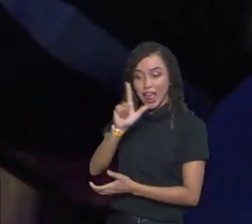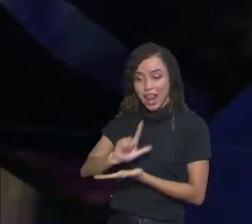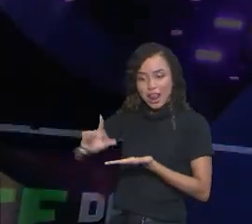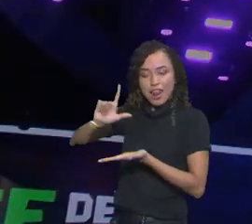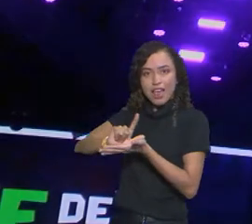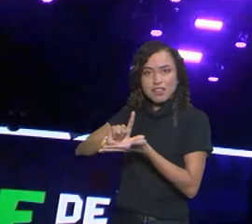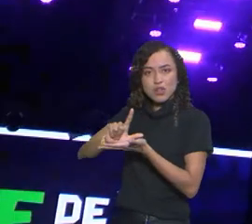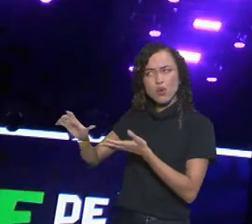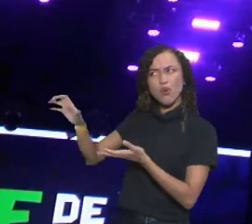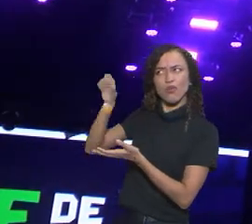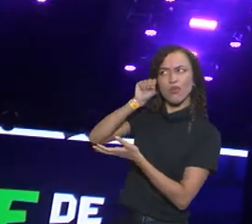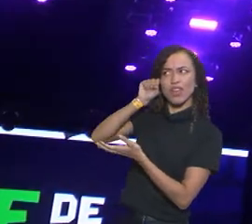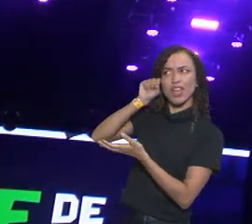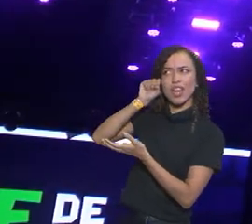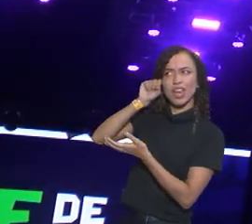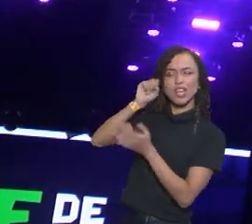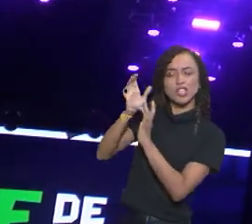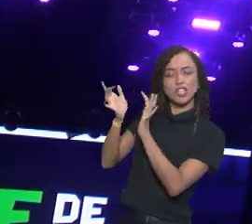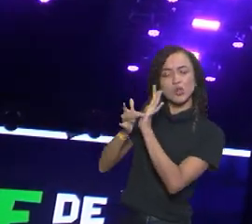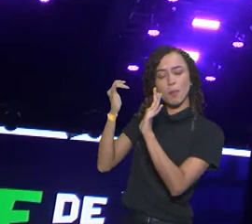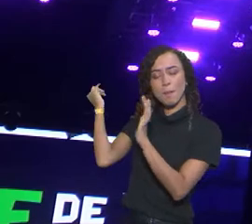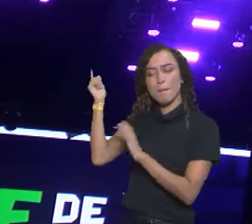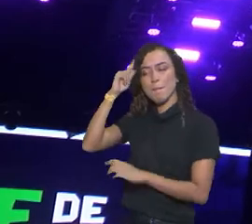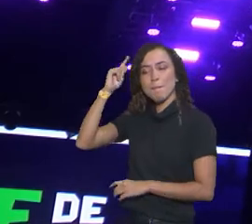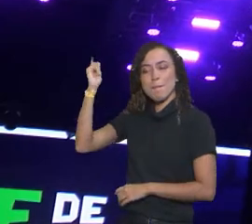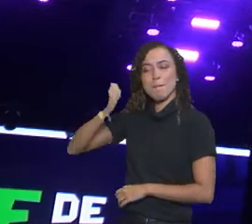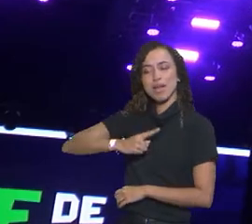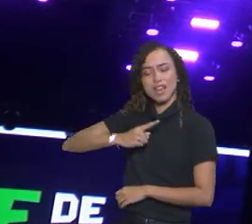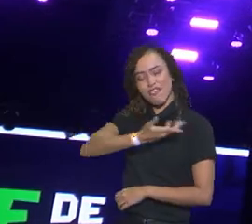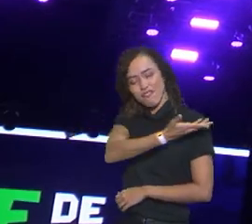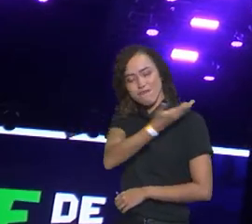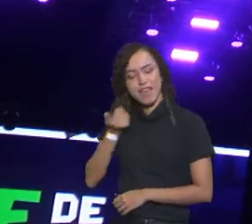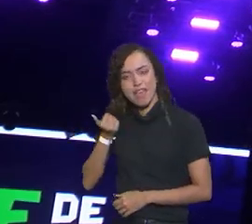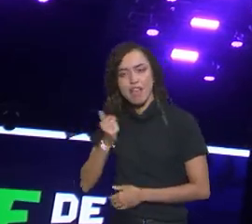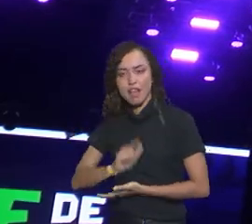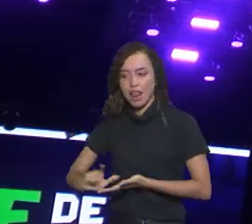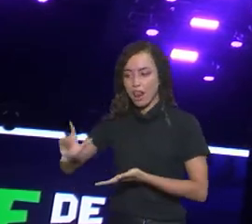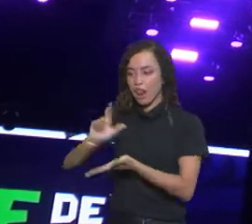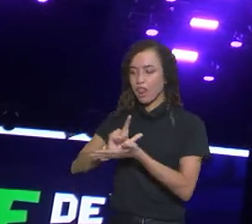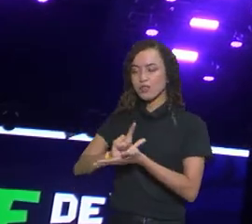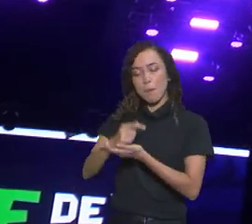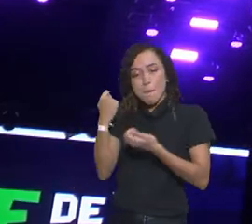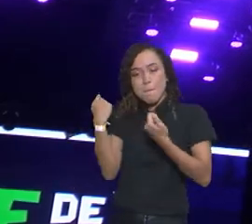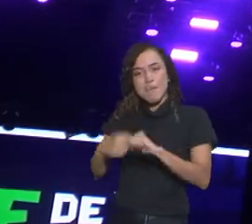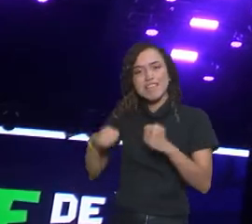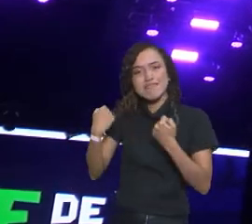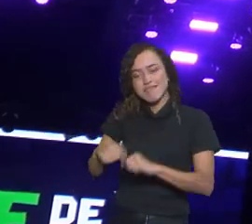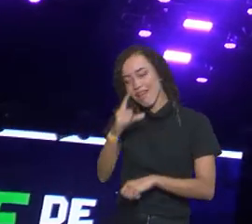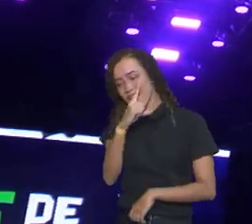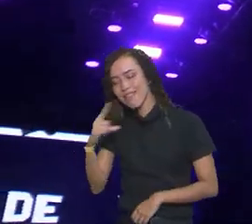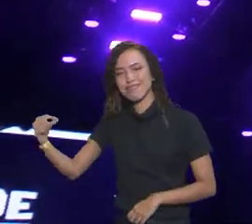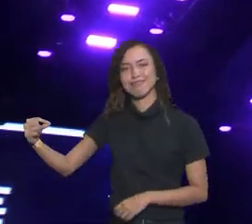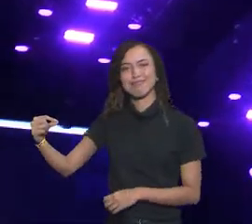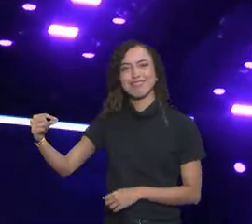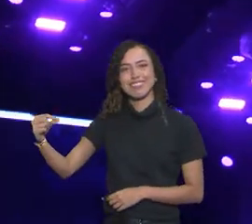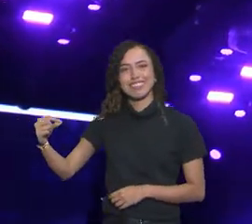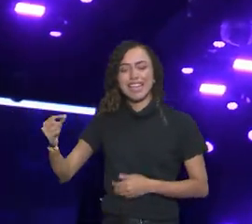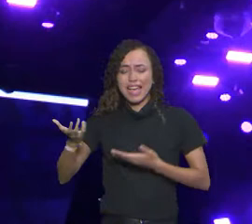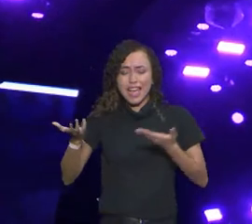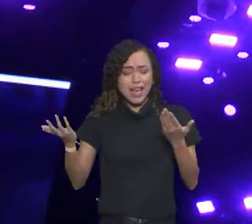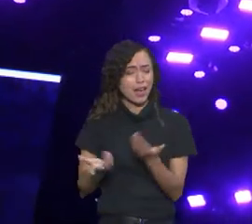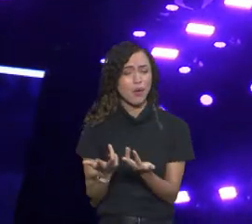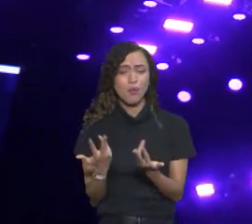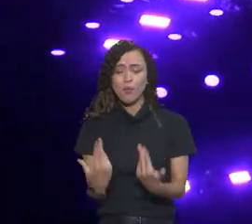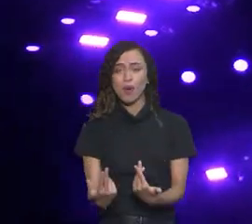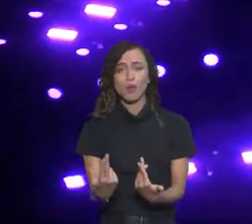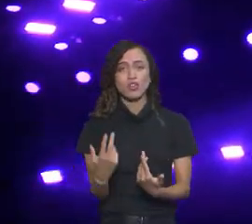Lázaro Vem Para Fora ele teve que sair e da mesma forma hoje Jesus quer dar uma ordem na